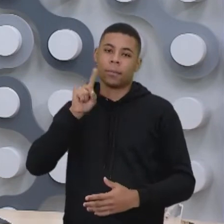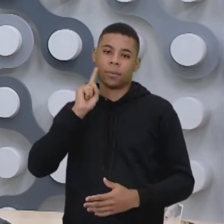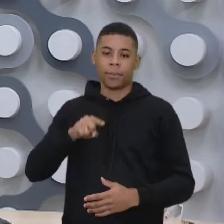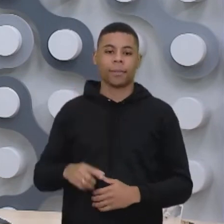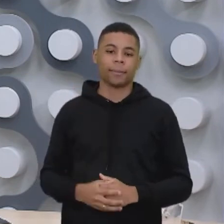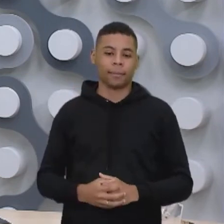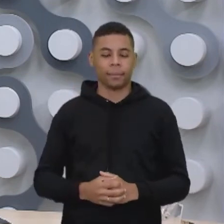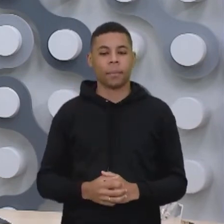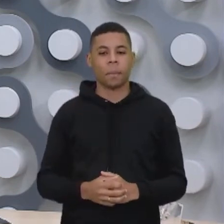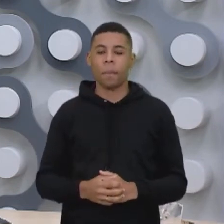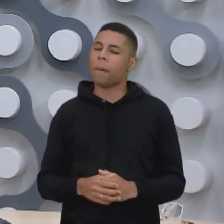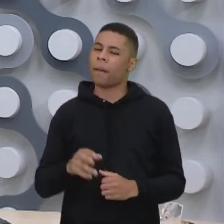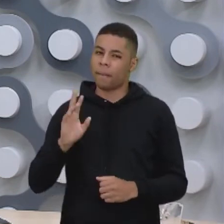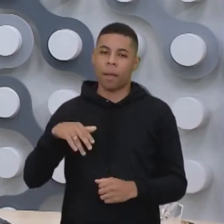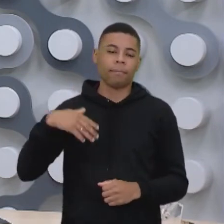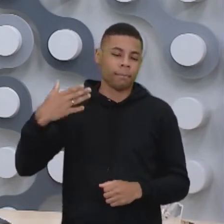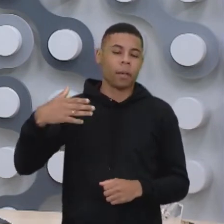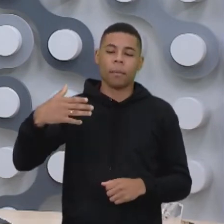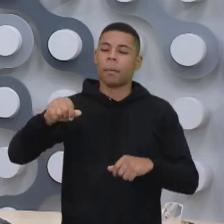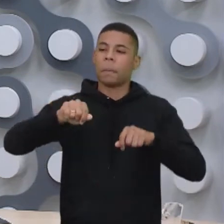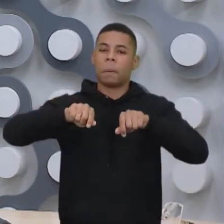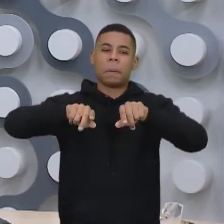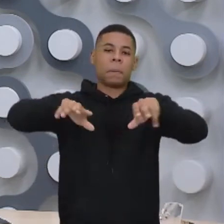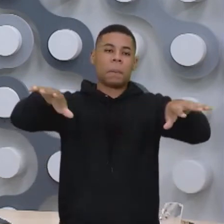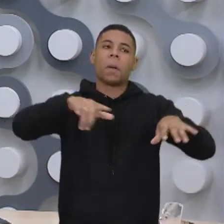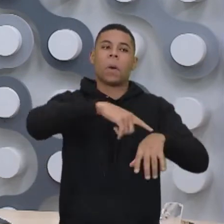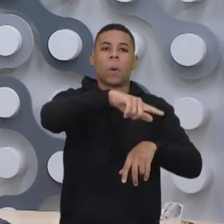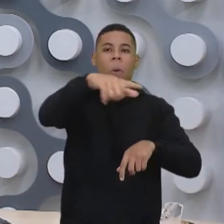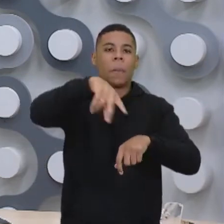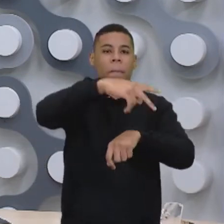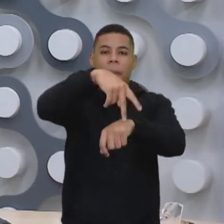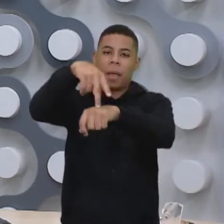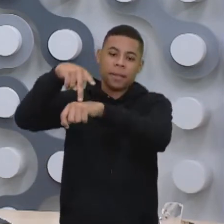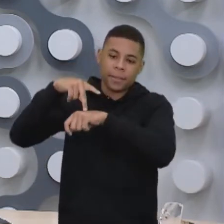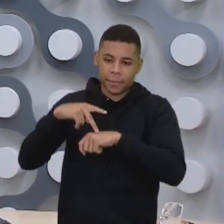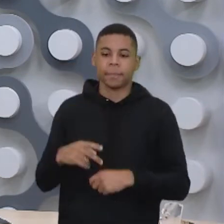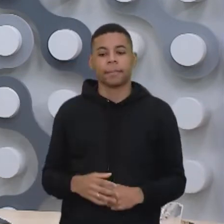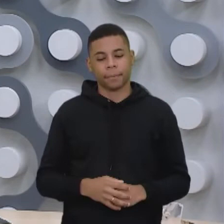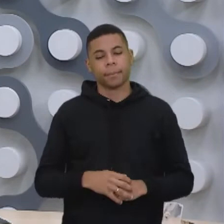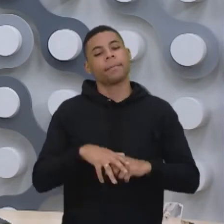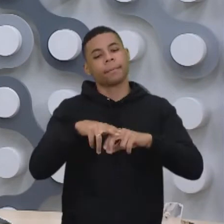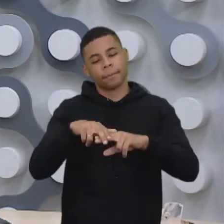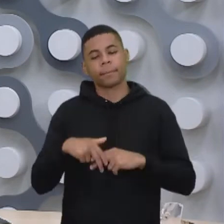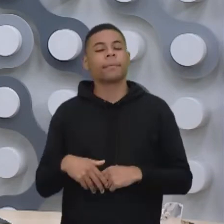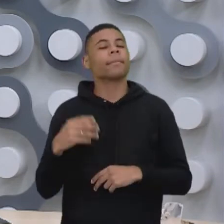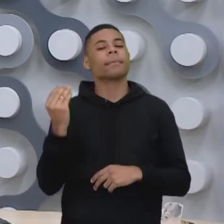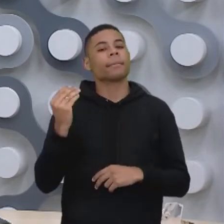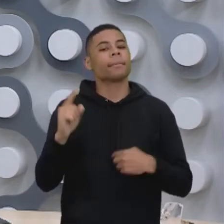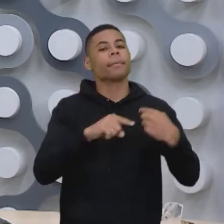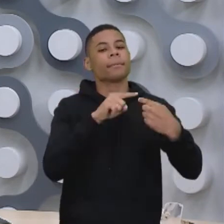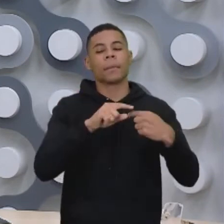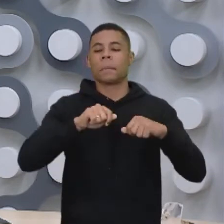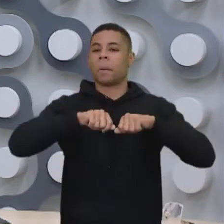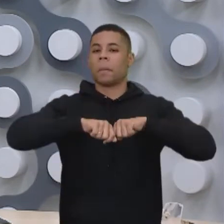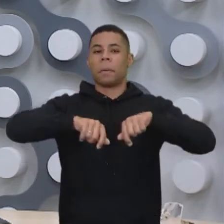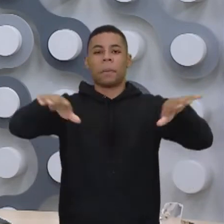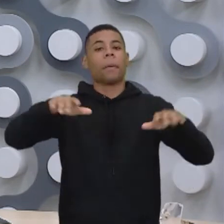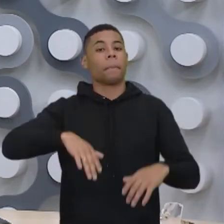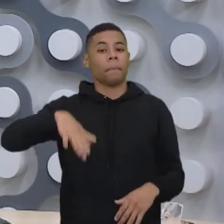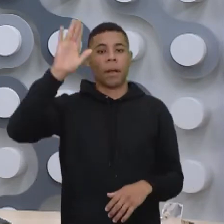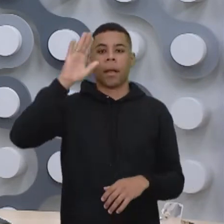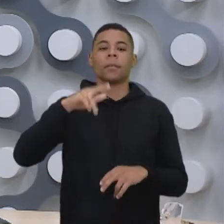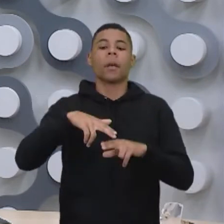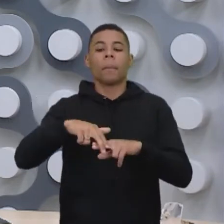E aí, logicamente, vai passando aí para outros países. Então tem essa relação, né, de aumentar a produção através aí